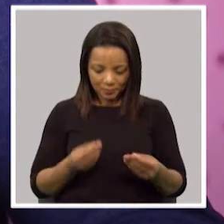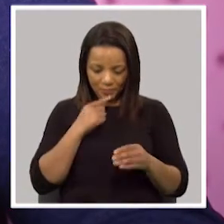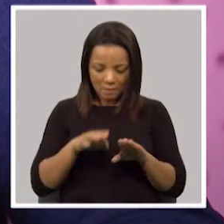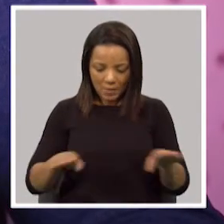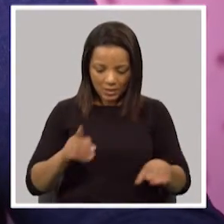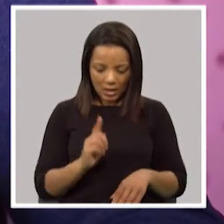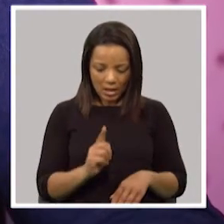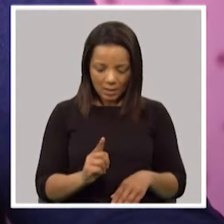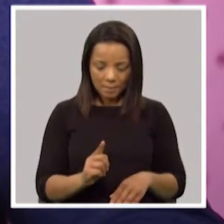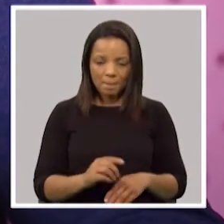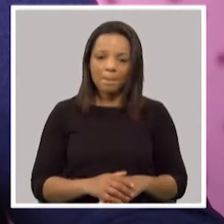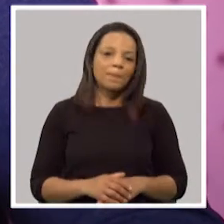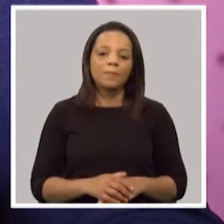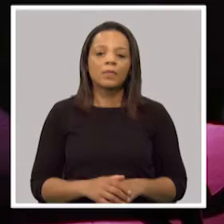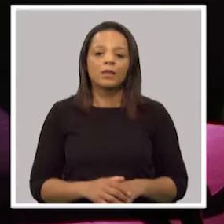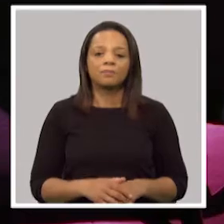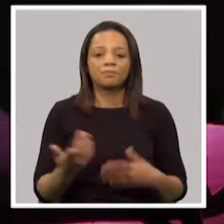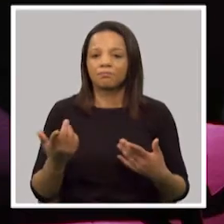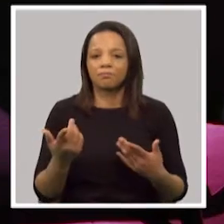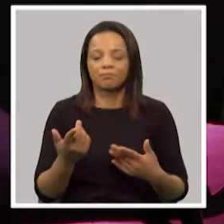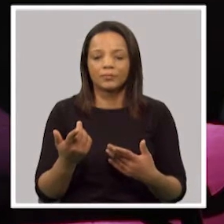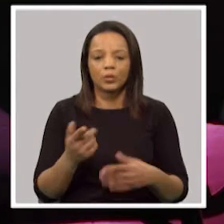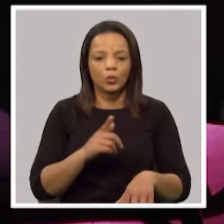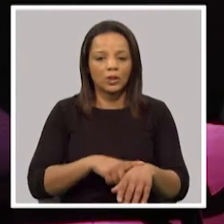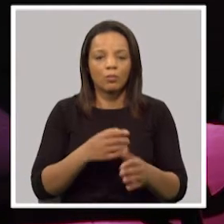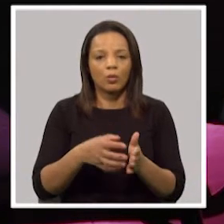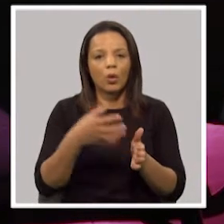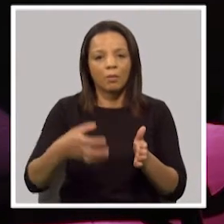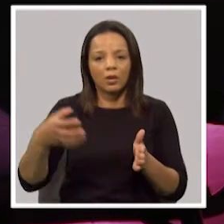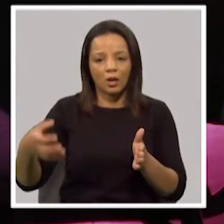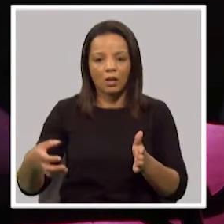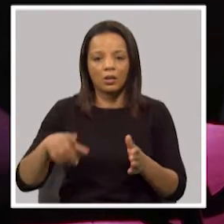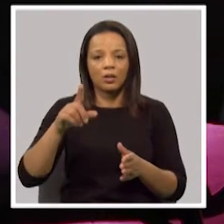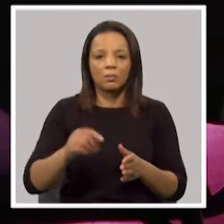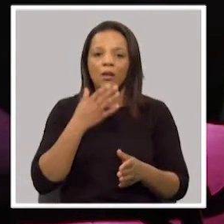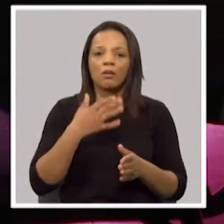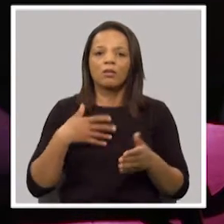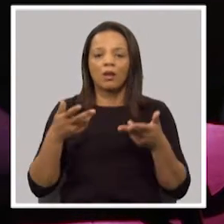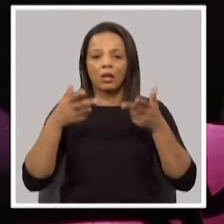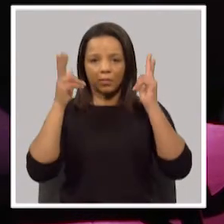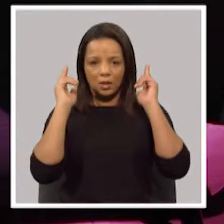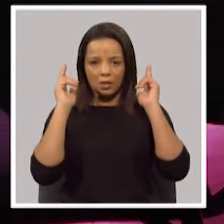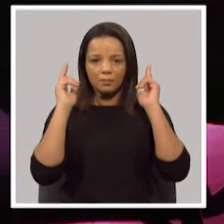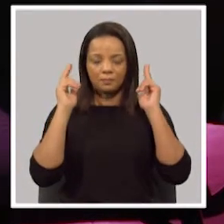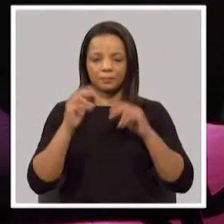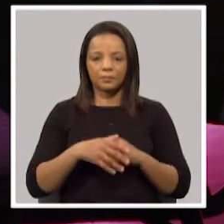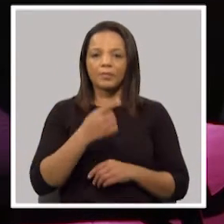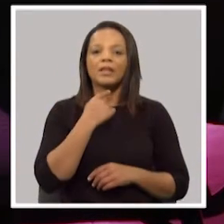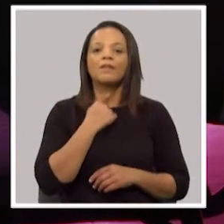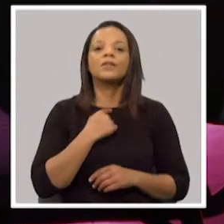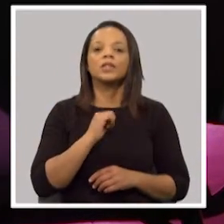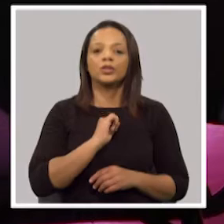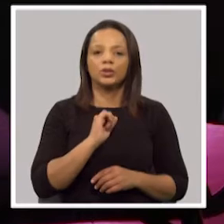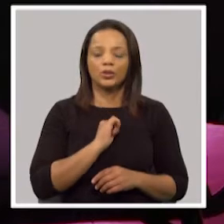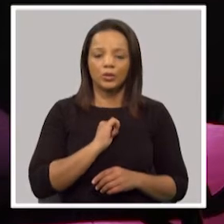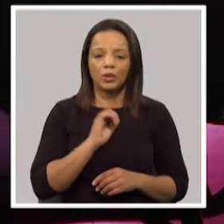está aqui em cima da mesa, para mim, foi durante um tempo castrador e a partir de certa altura libertador. E o vício